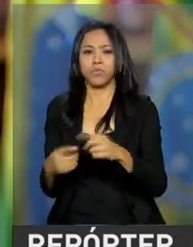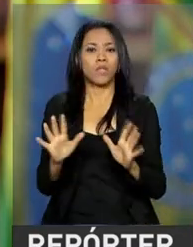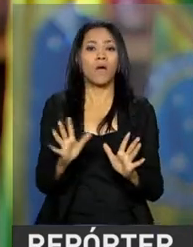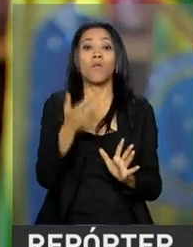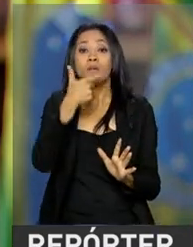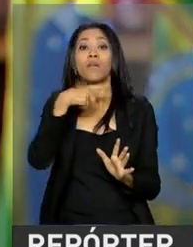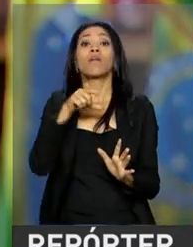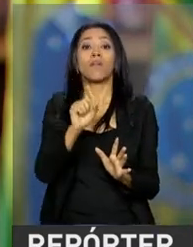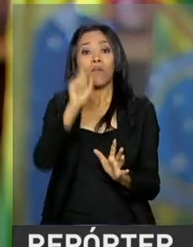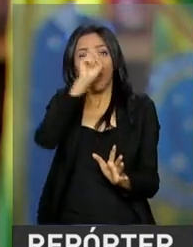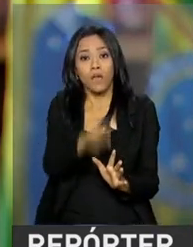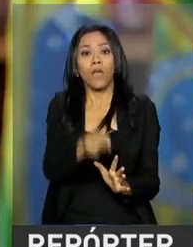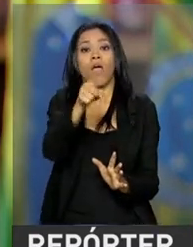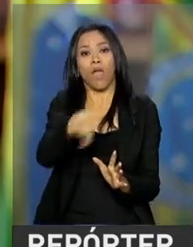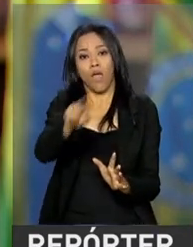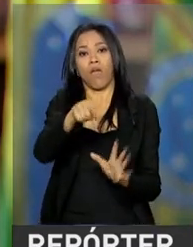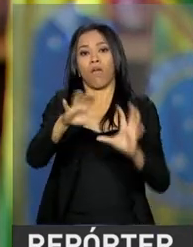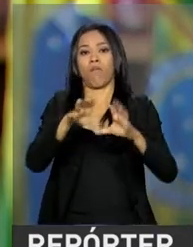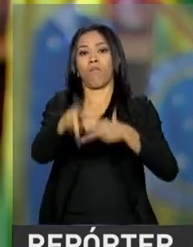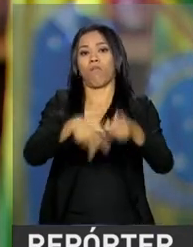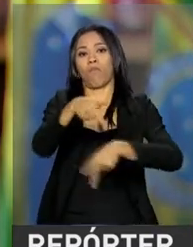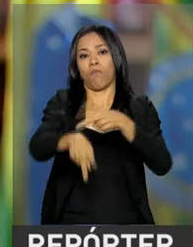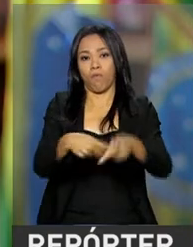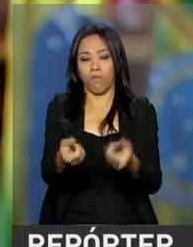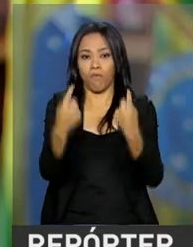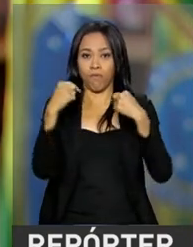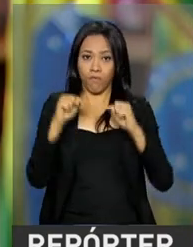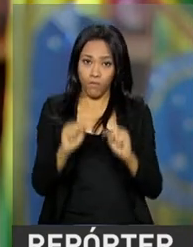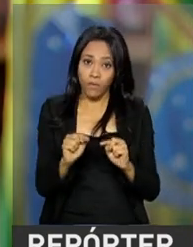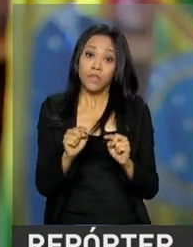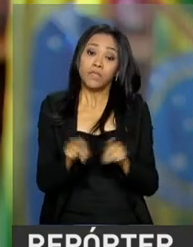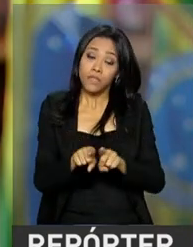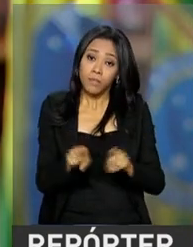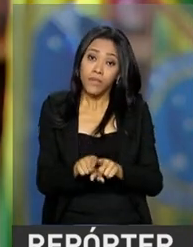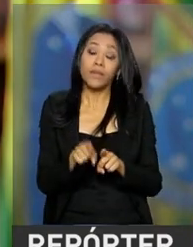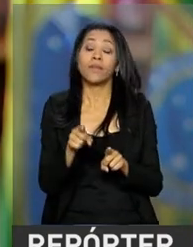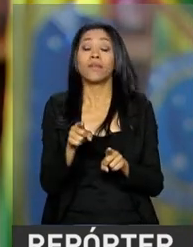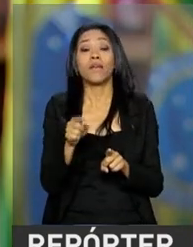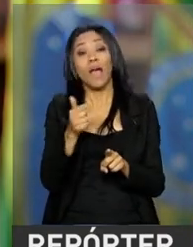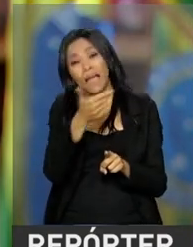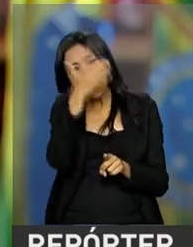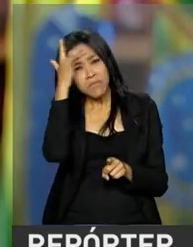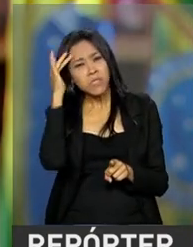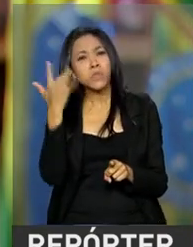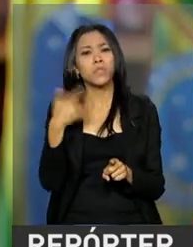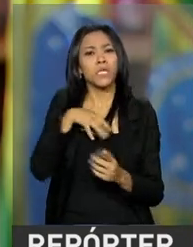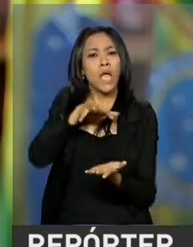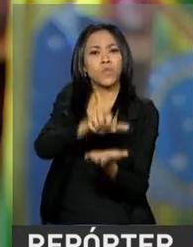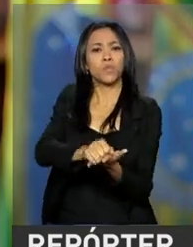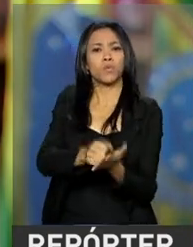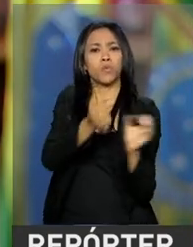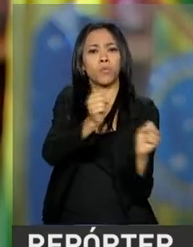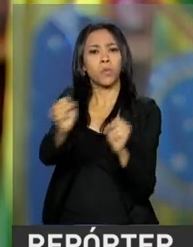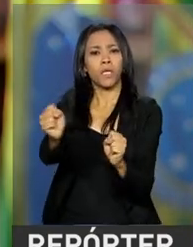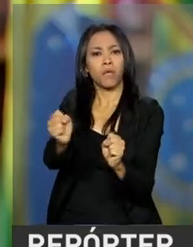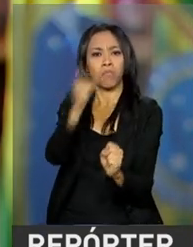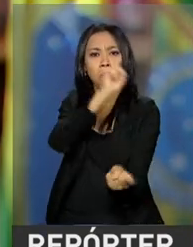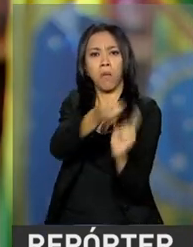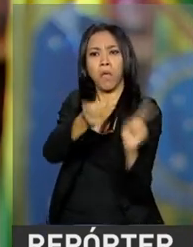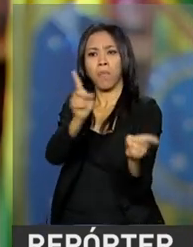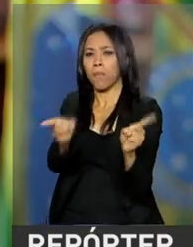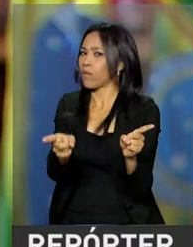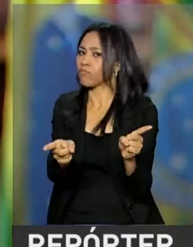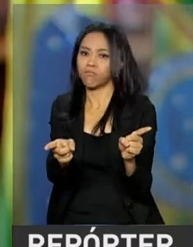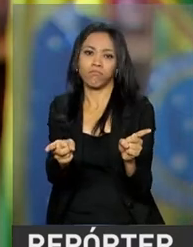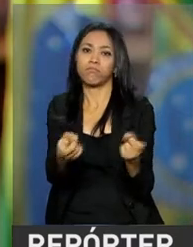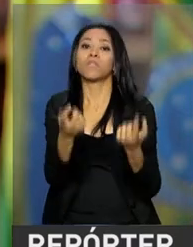só dos poderes, e muito menos aqueles que eventualmente exerçam o poder. Sob meu governo,